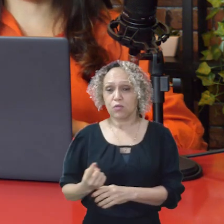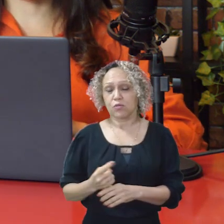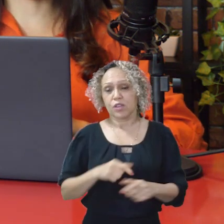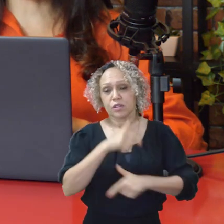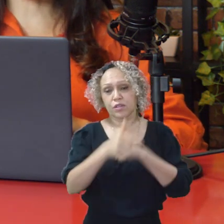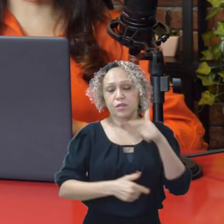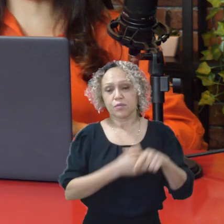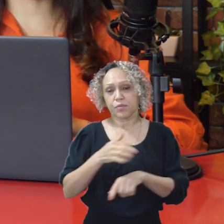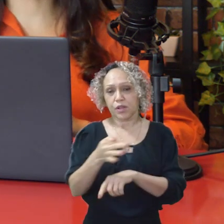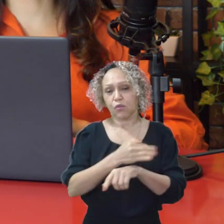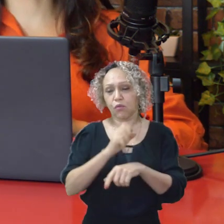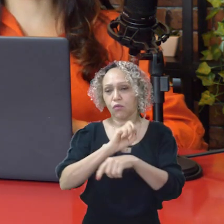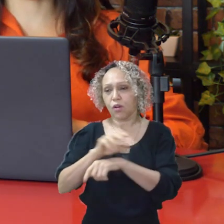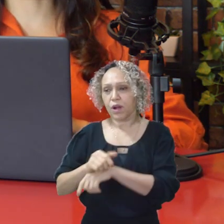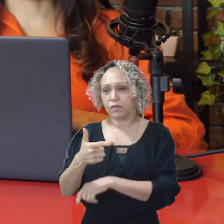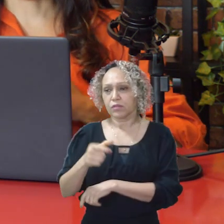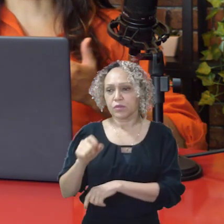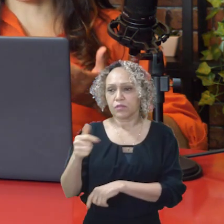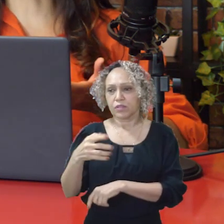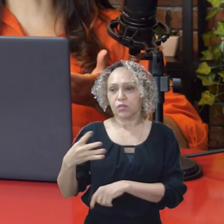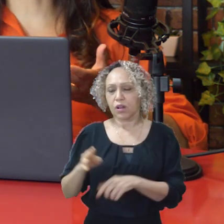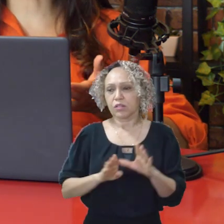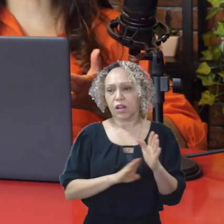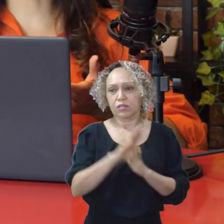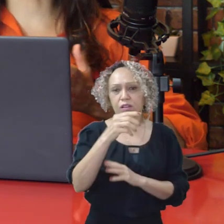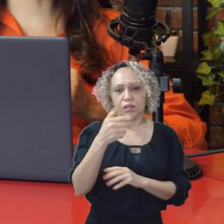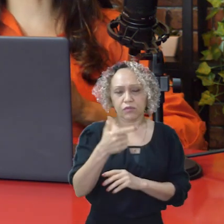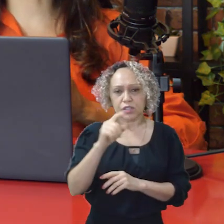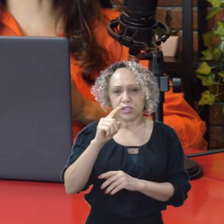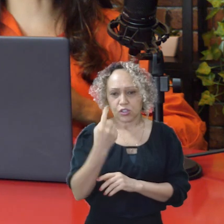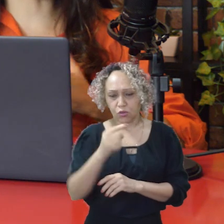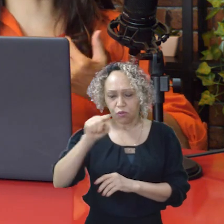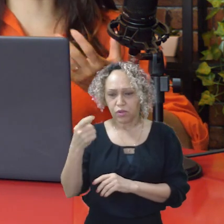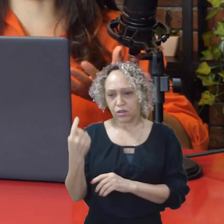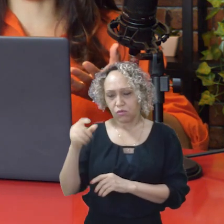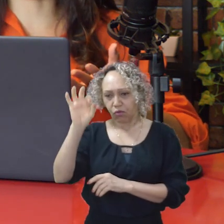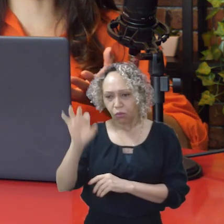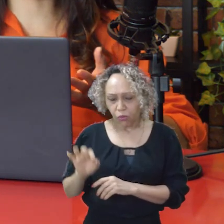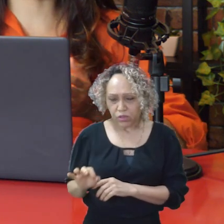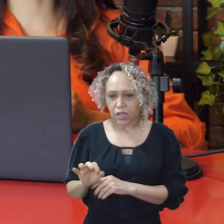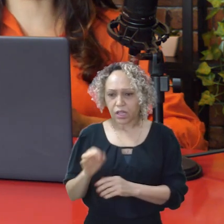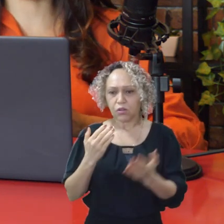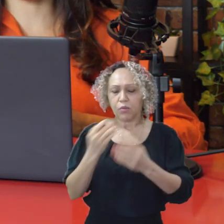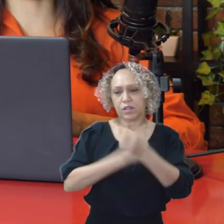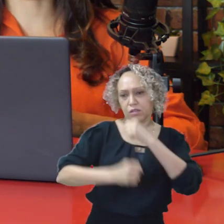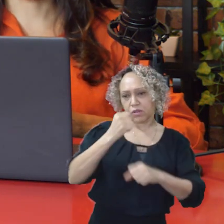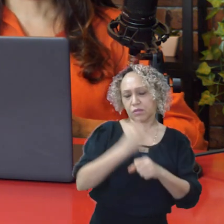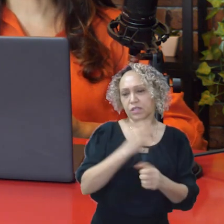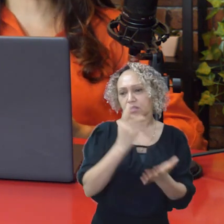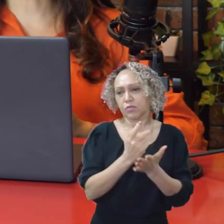empregos formais em setembro de 2024, uma alta de 21,1% em relação ao mesmo mês do ano